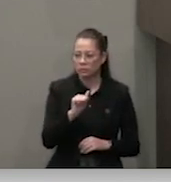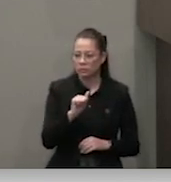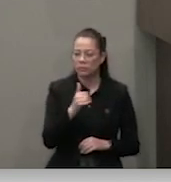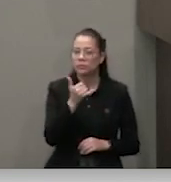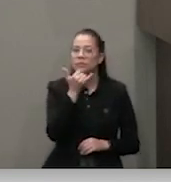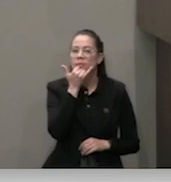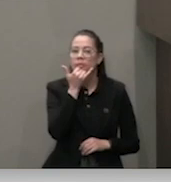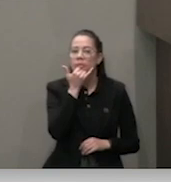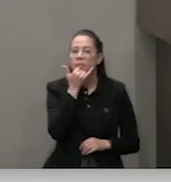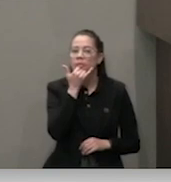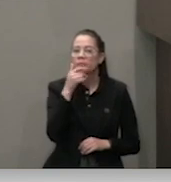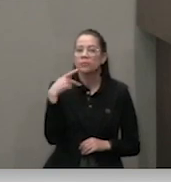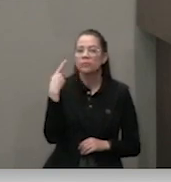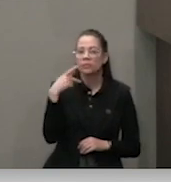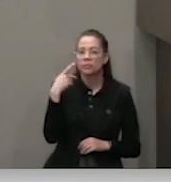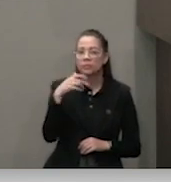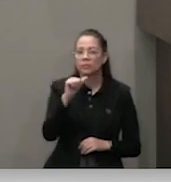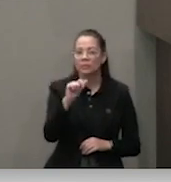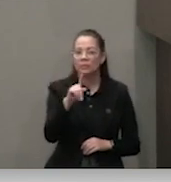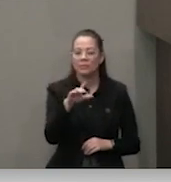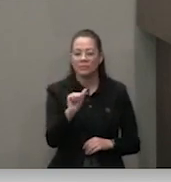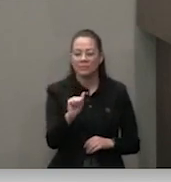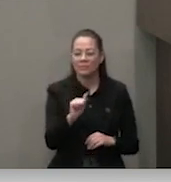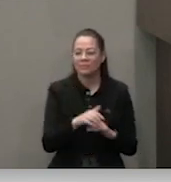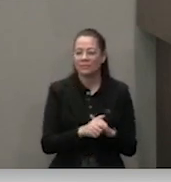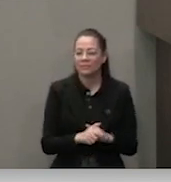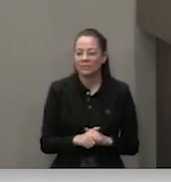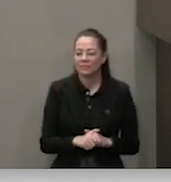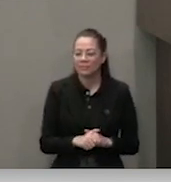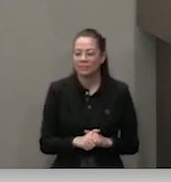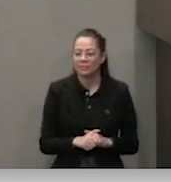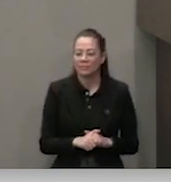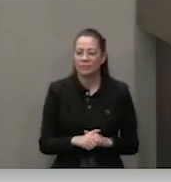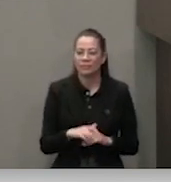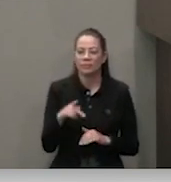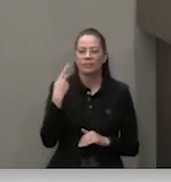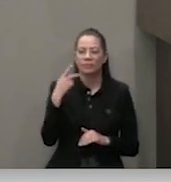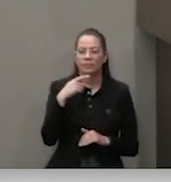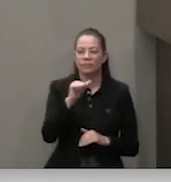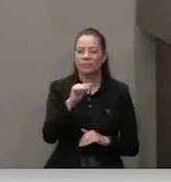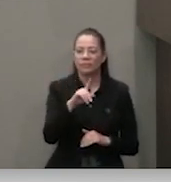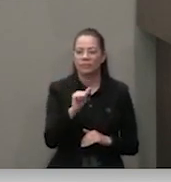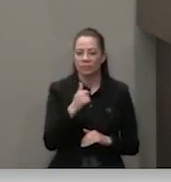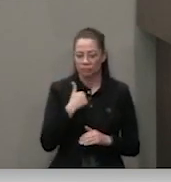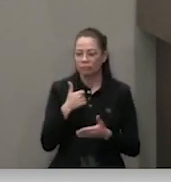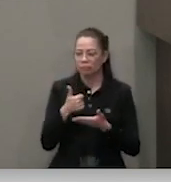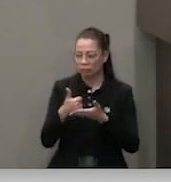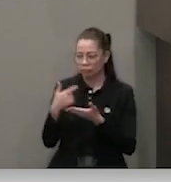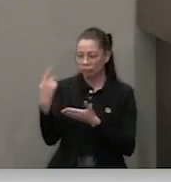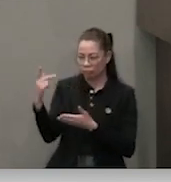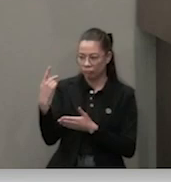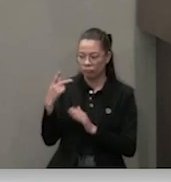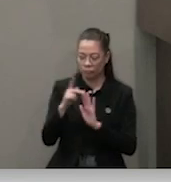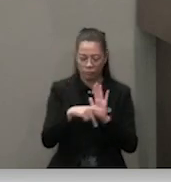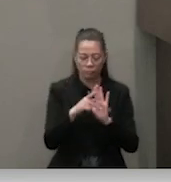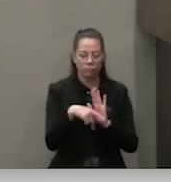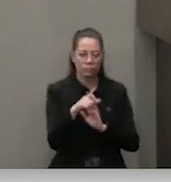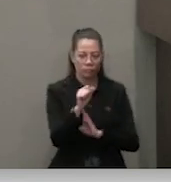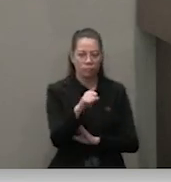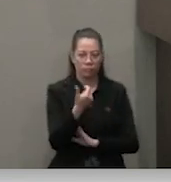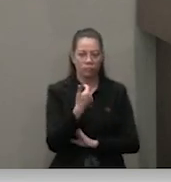desculpa perdão vereadora ada vereadora da meu Total apoio ao seu projeto conta